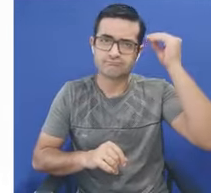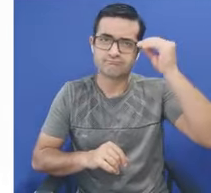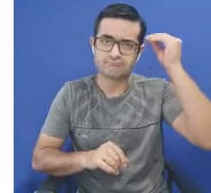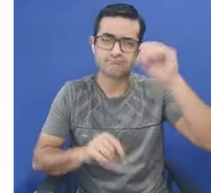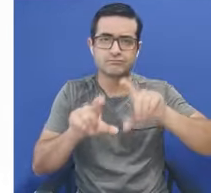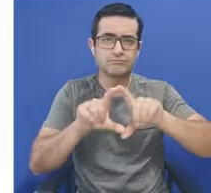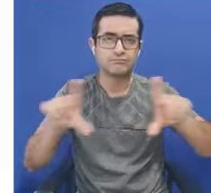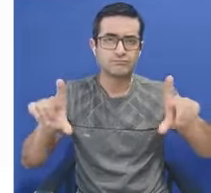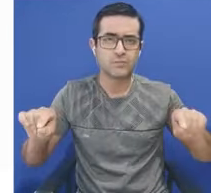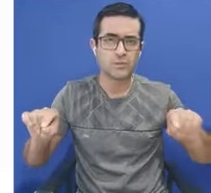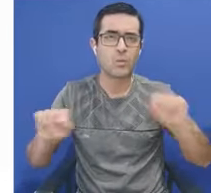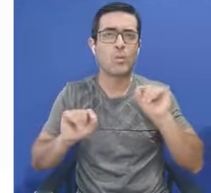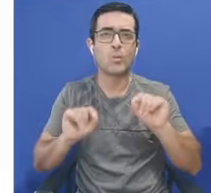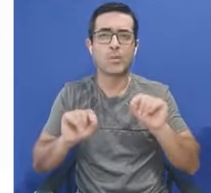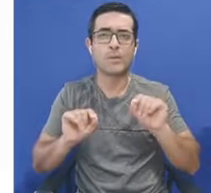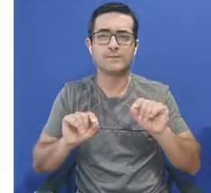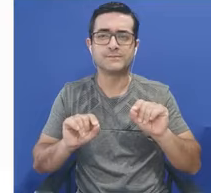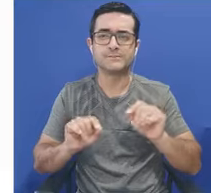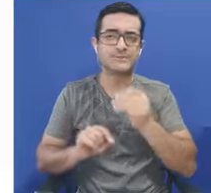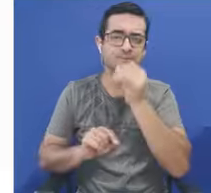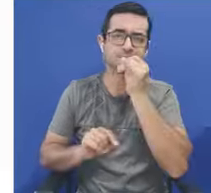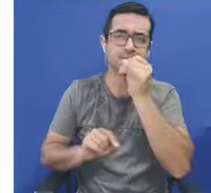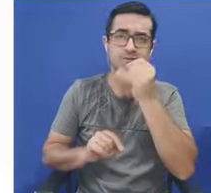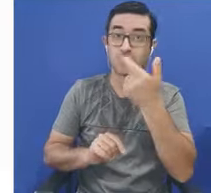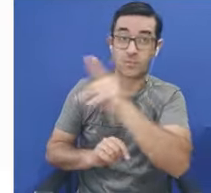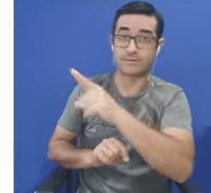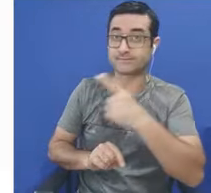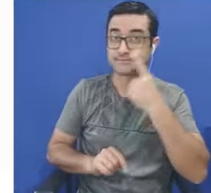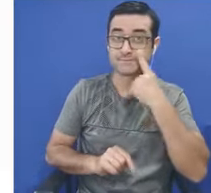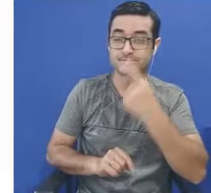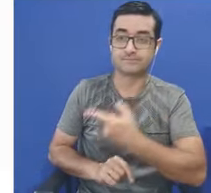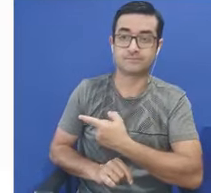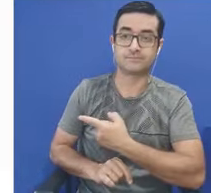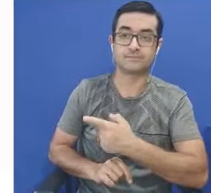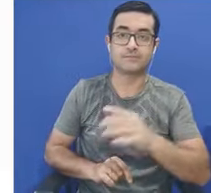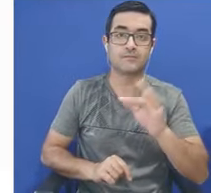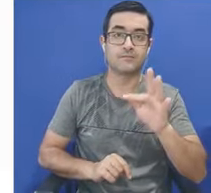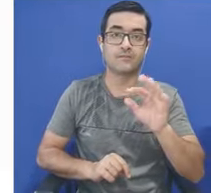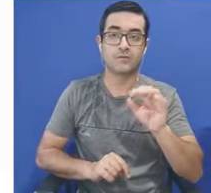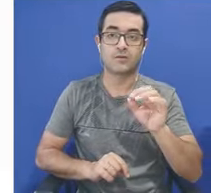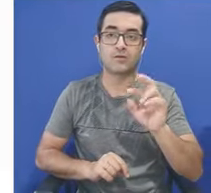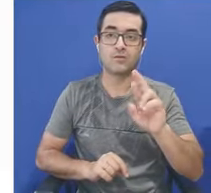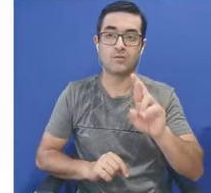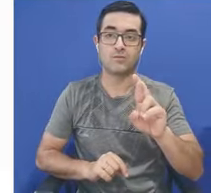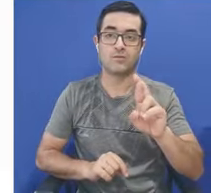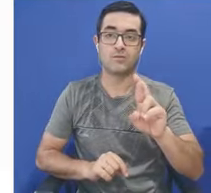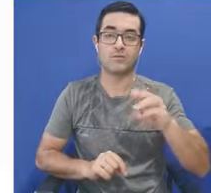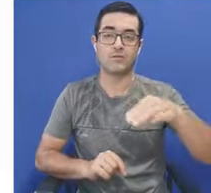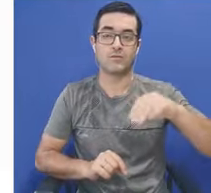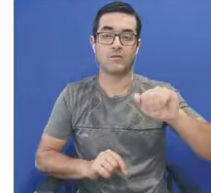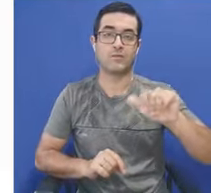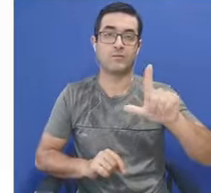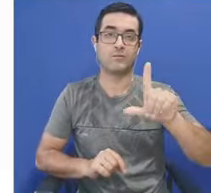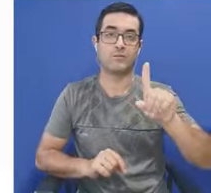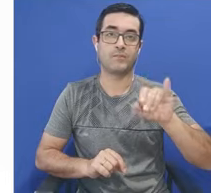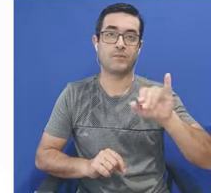por exemplo, o formaldeído também tem a mesma fórmula empírica da